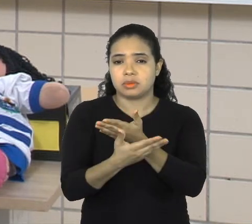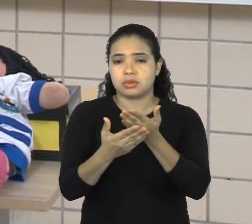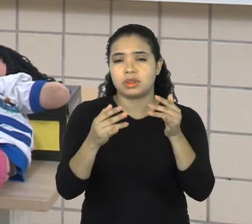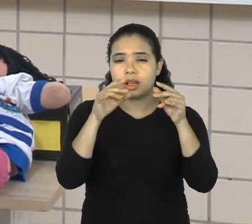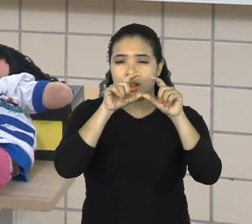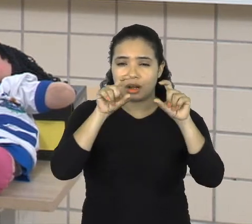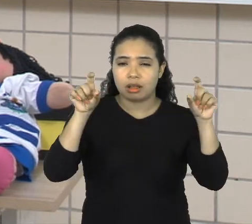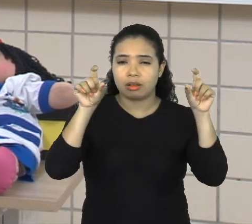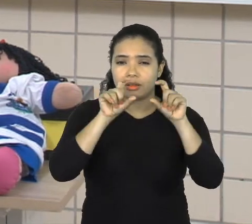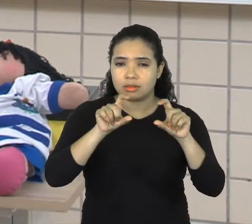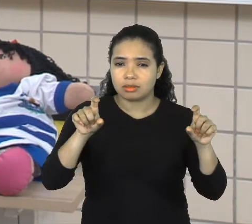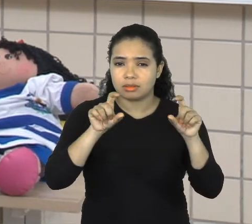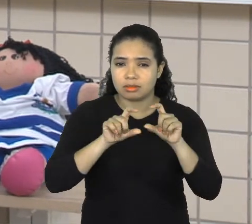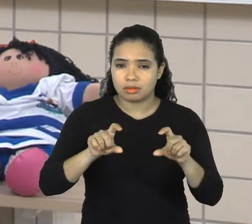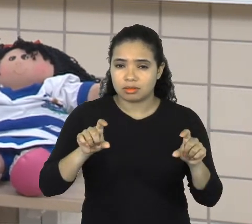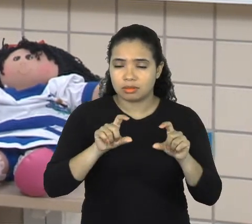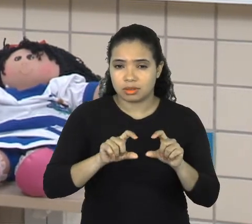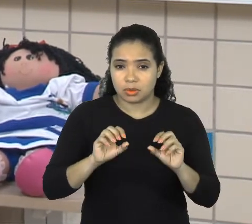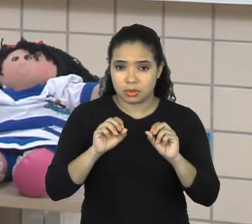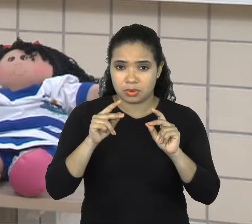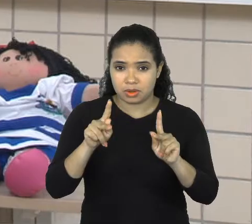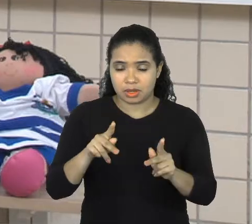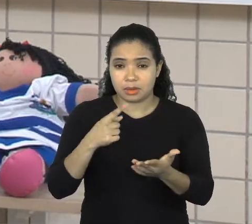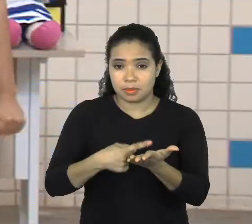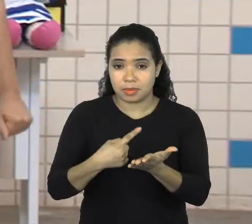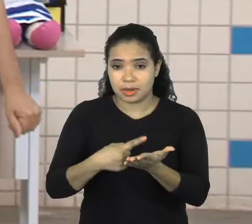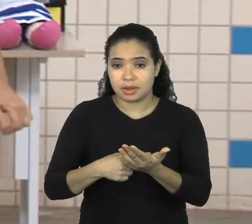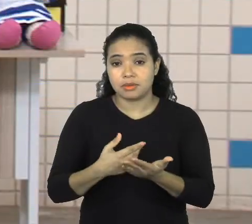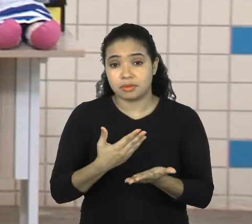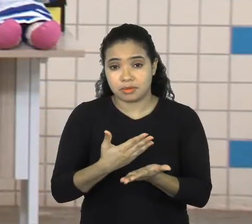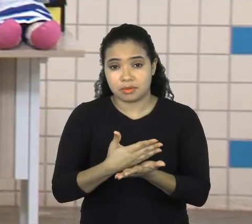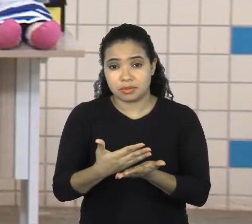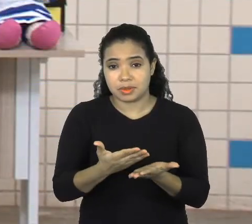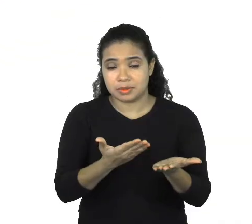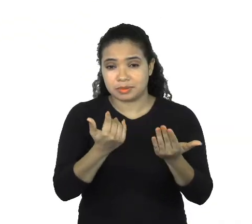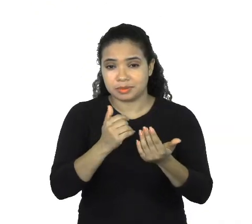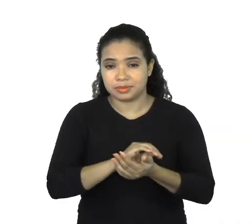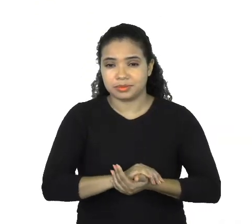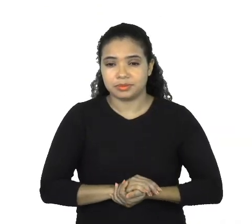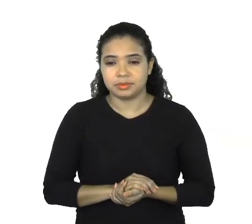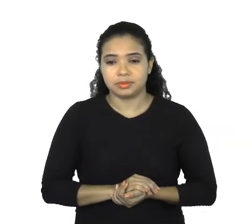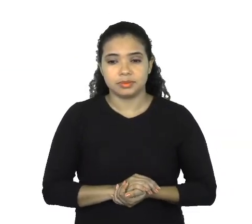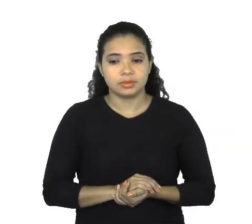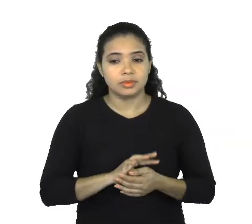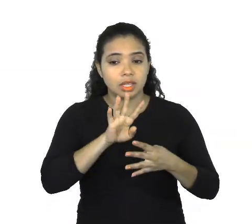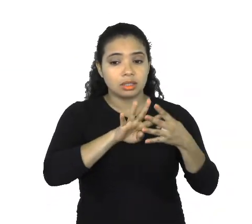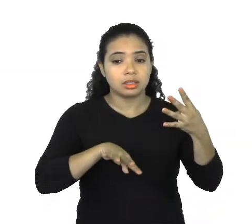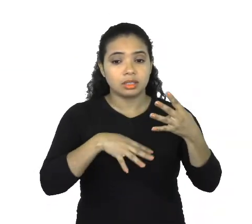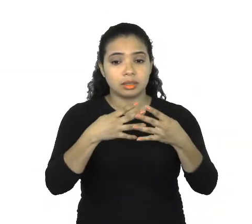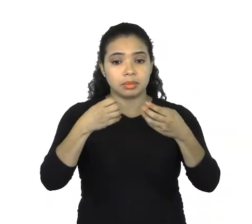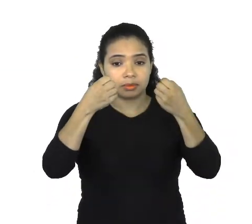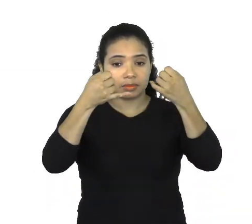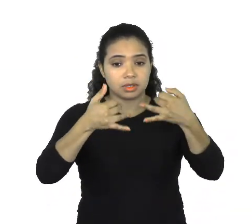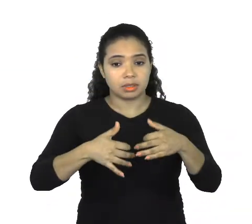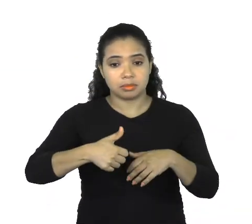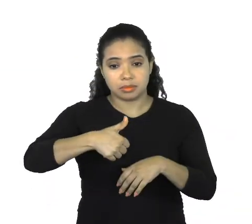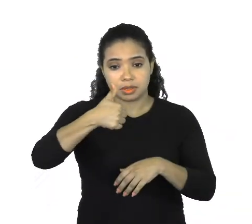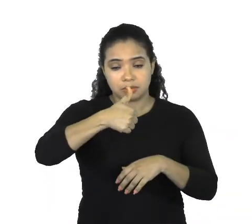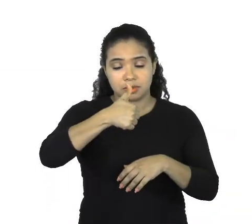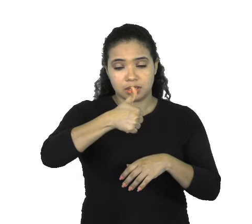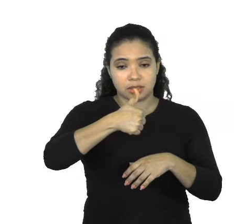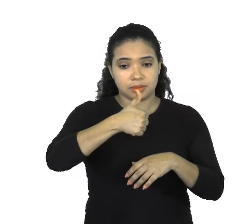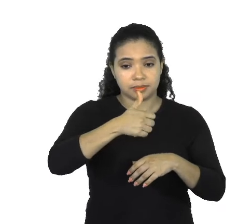linha, coluna por coluna. Combinado? Então vamos lá. Olha só, na tabela está escrito, na primeira linha,